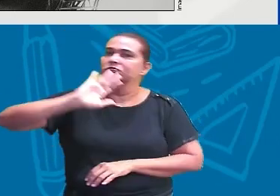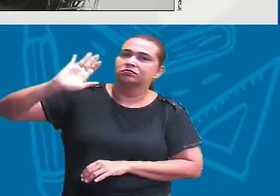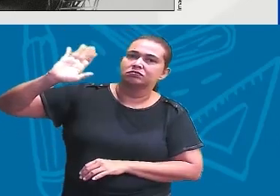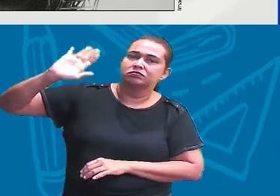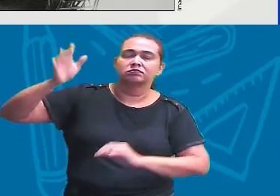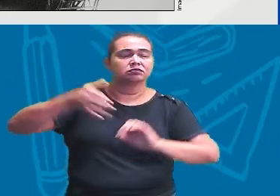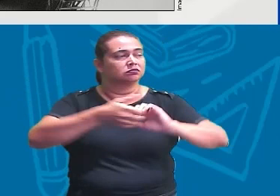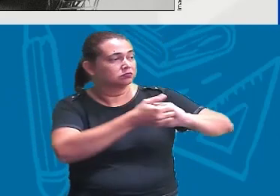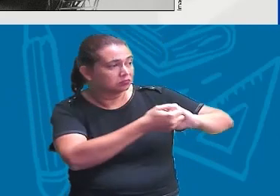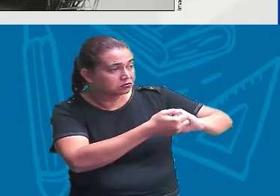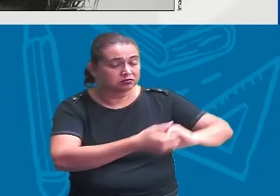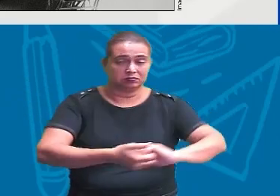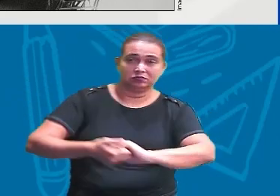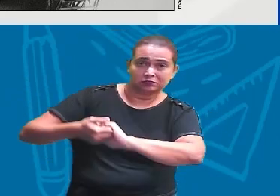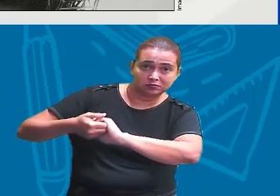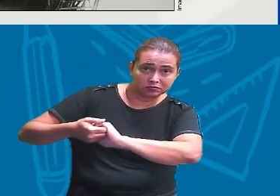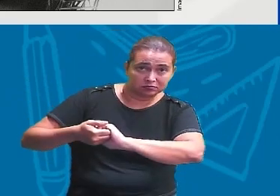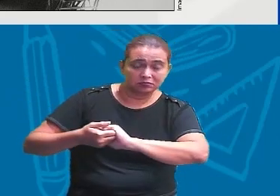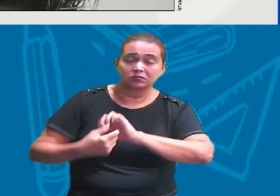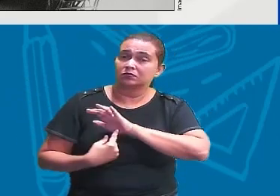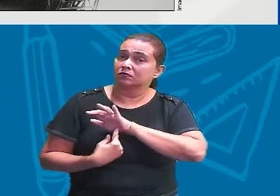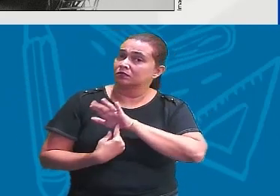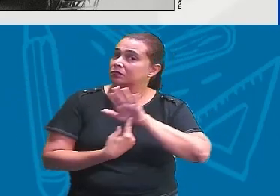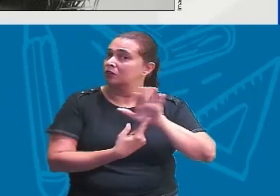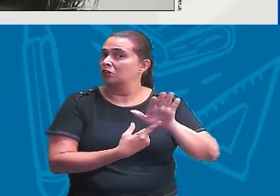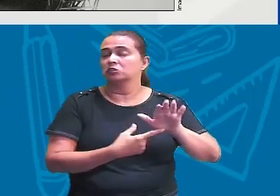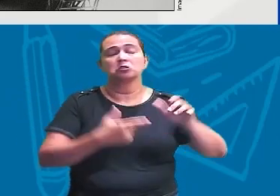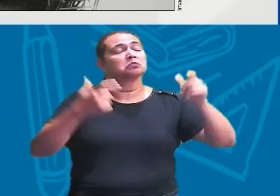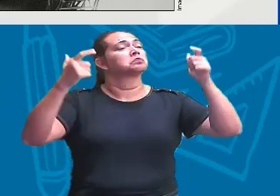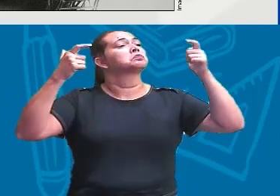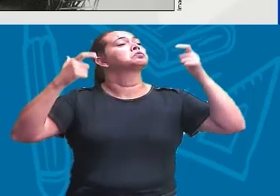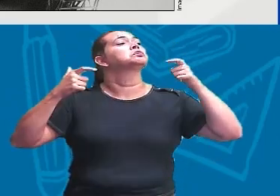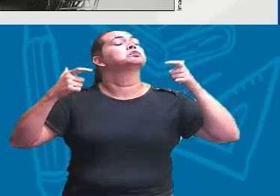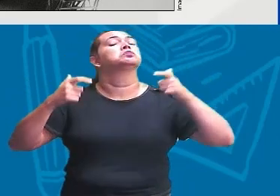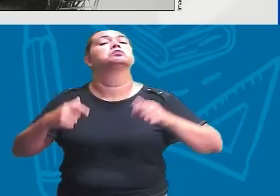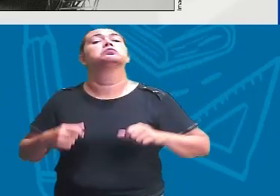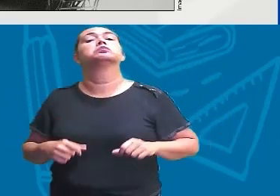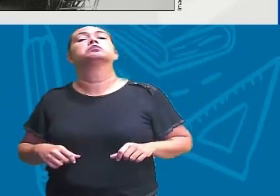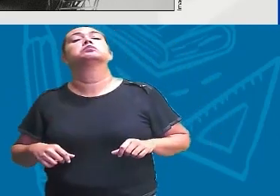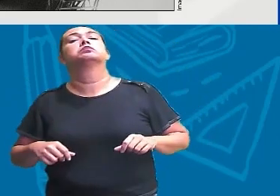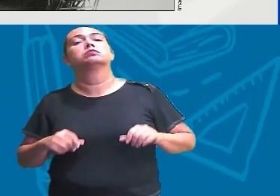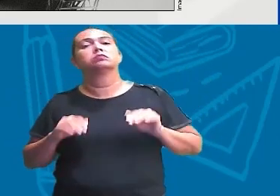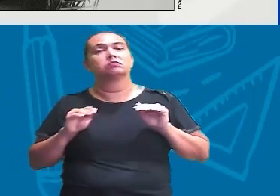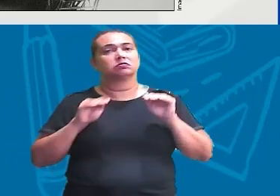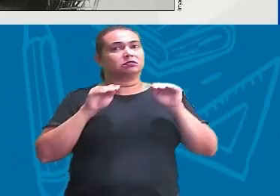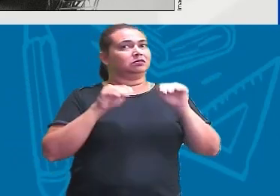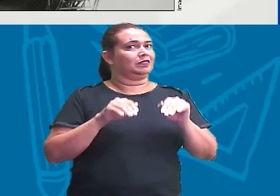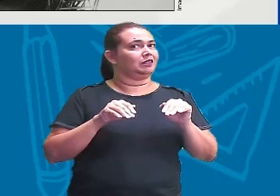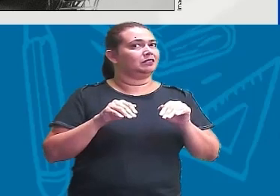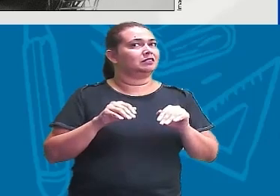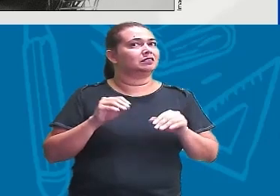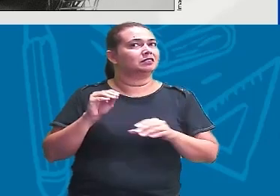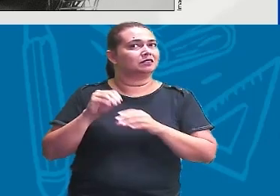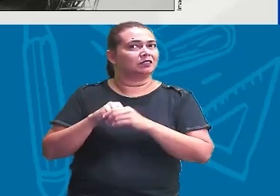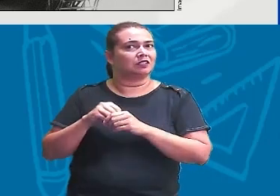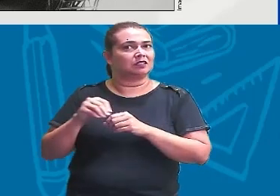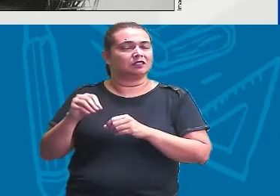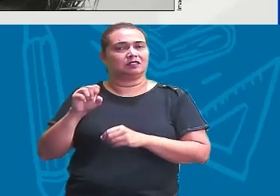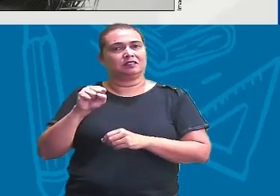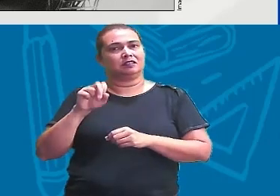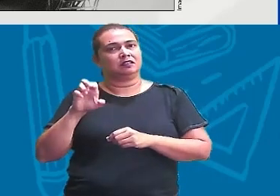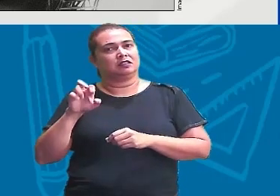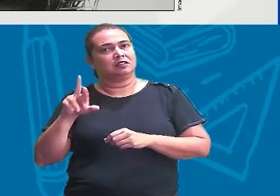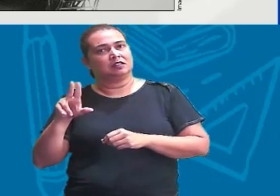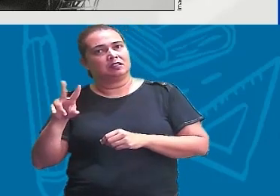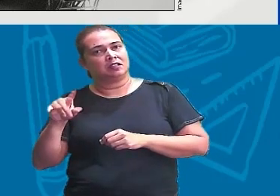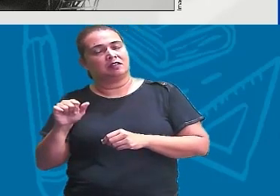né, apertando a mão de quem passava, mostrando o poder do Império Austro-Húngaro dentro da Sérvia. Acontece que